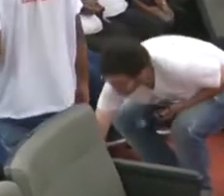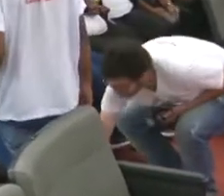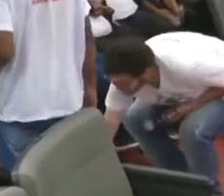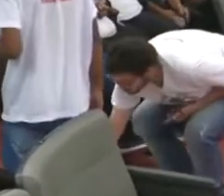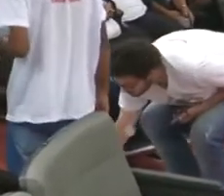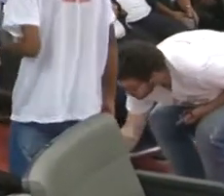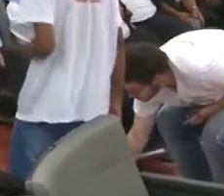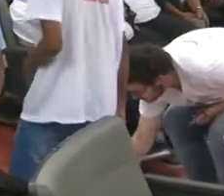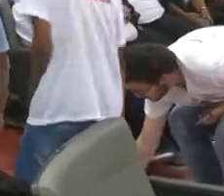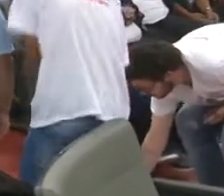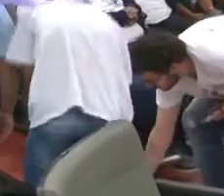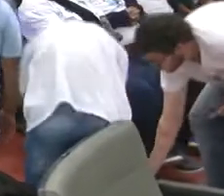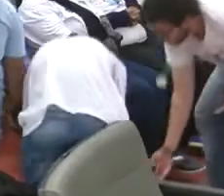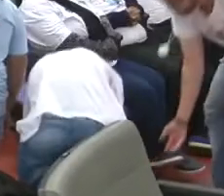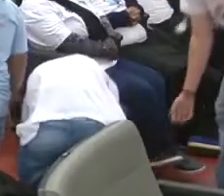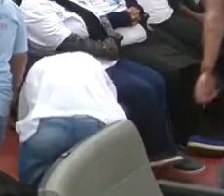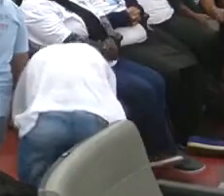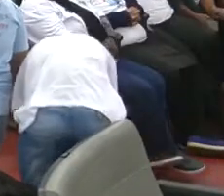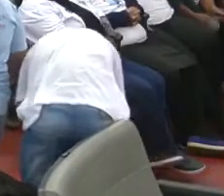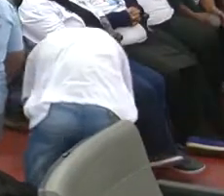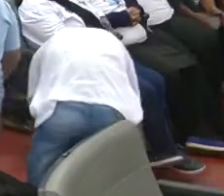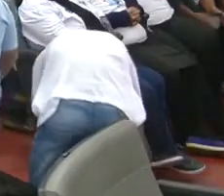E aí